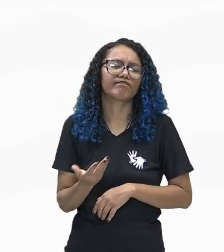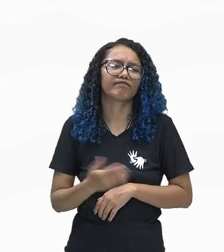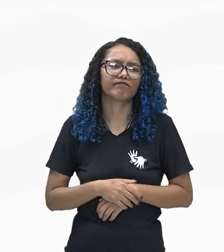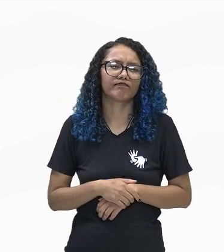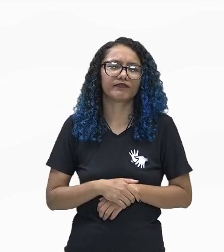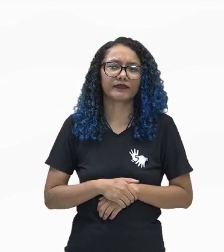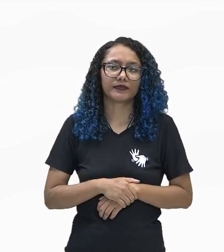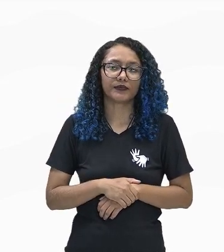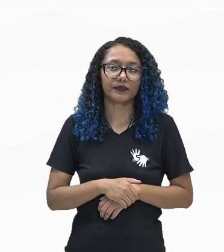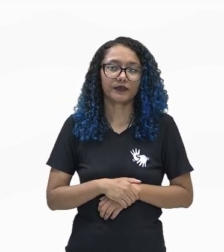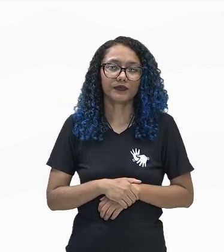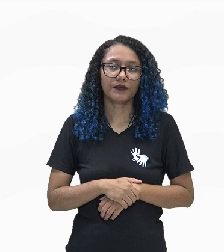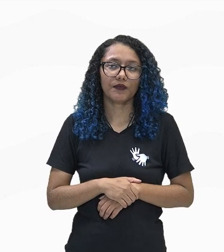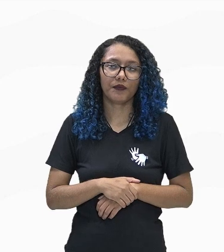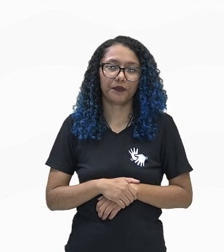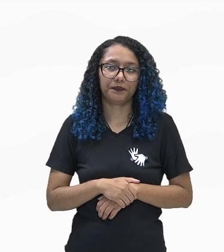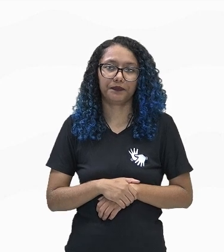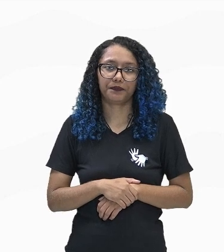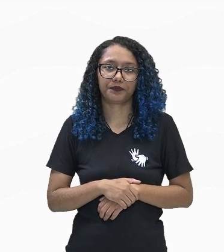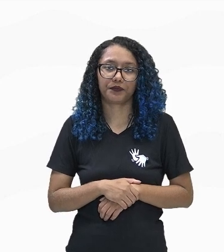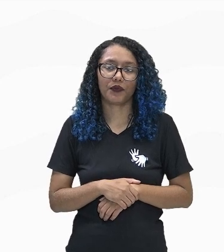propósito da vida.